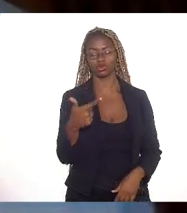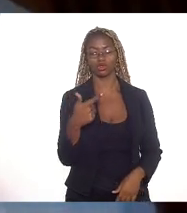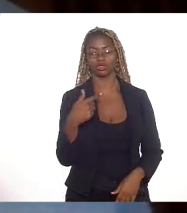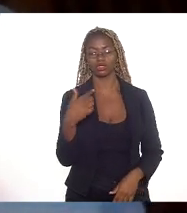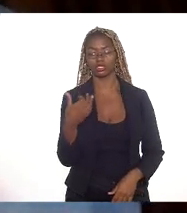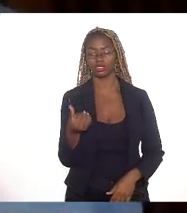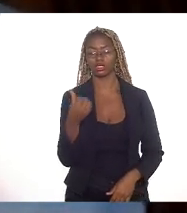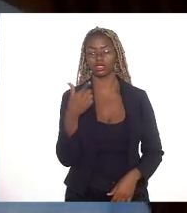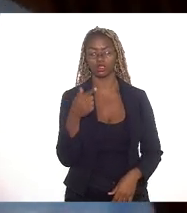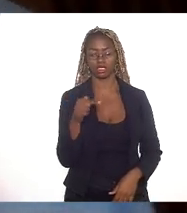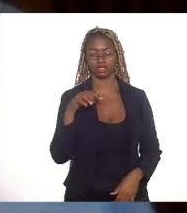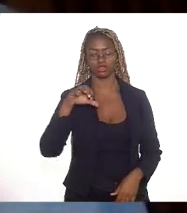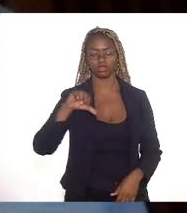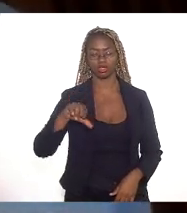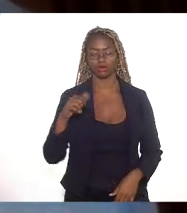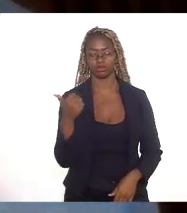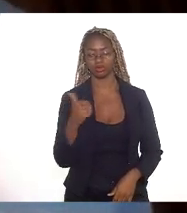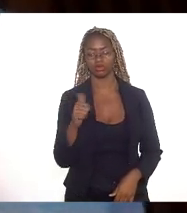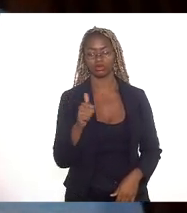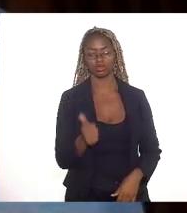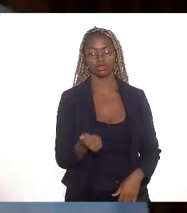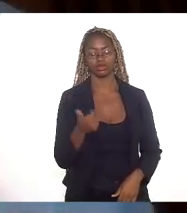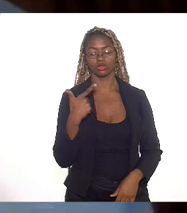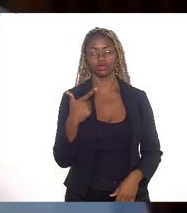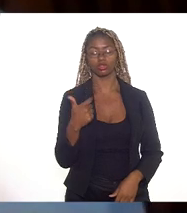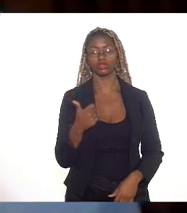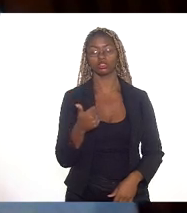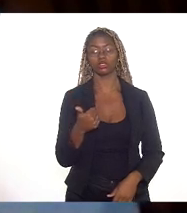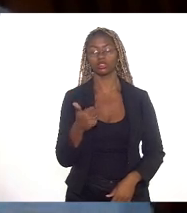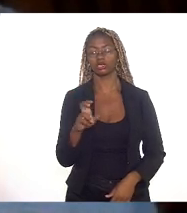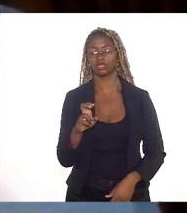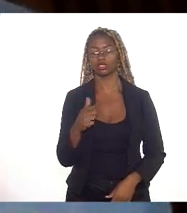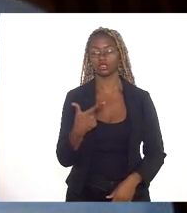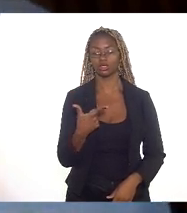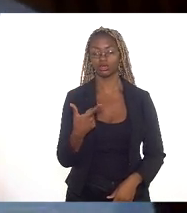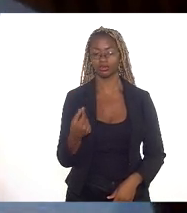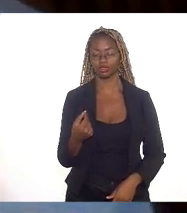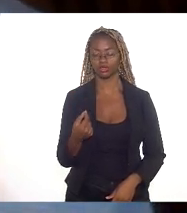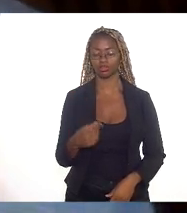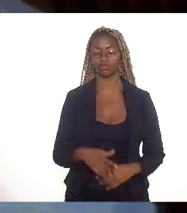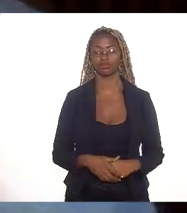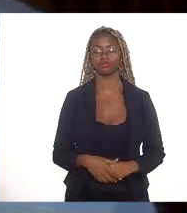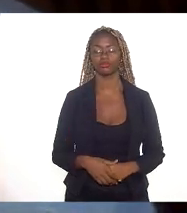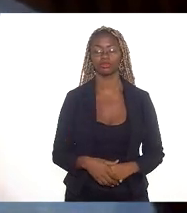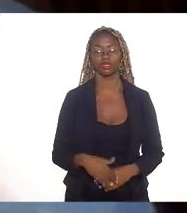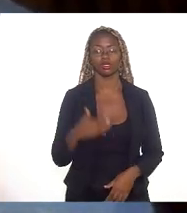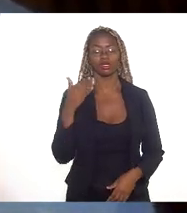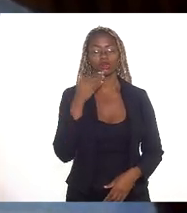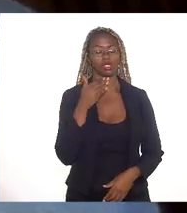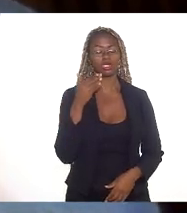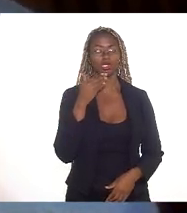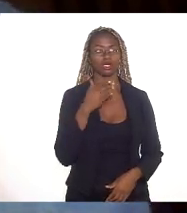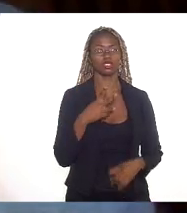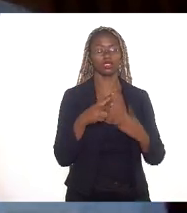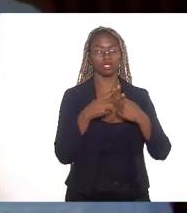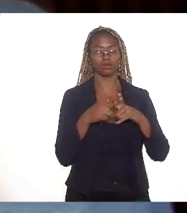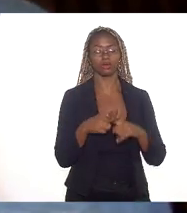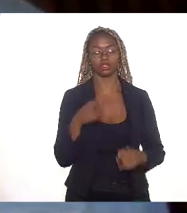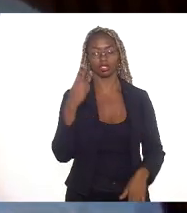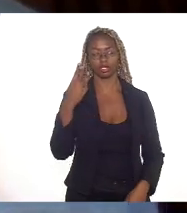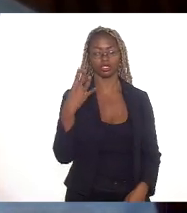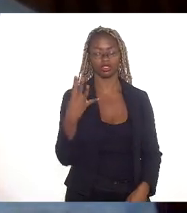7, 9, 11, 12, 15 e 20. pela prejudicabilidade das emendas